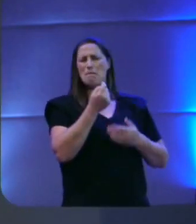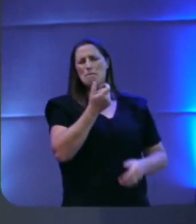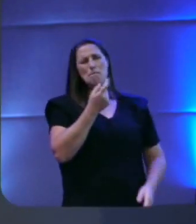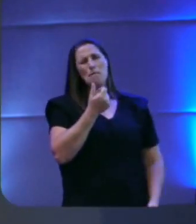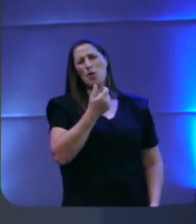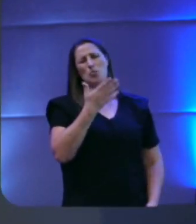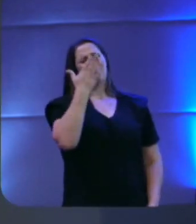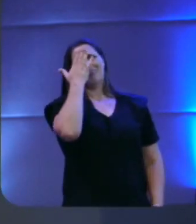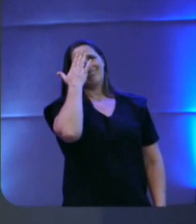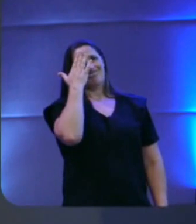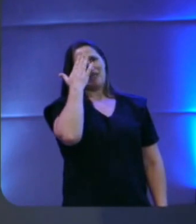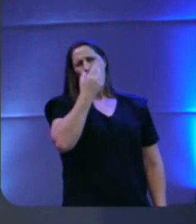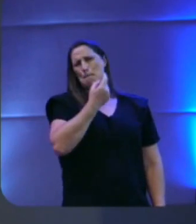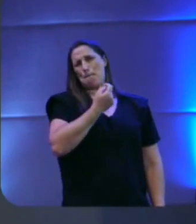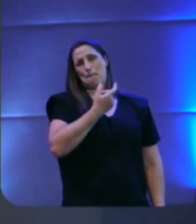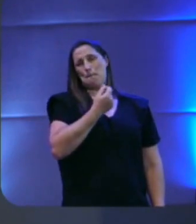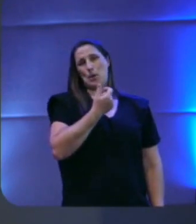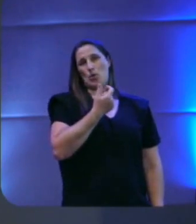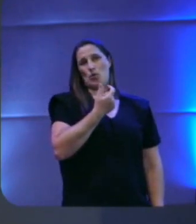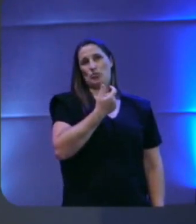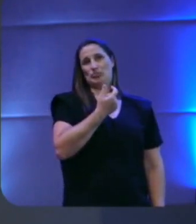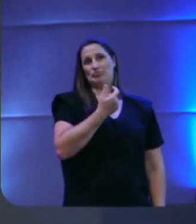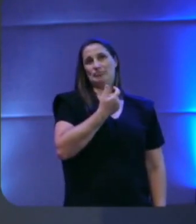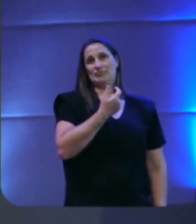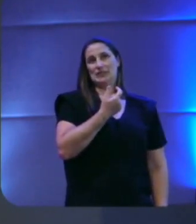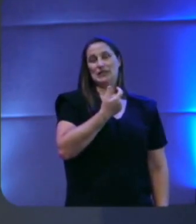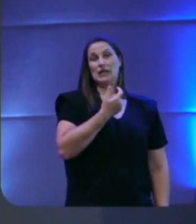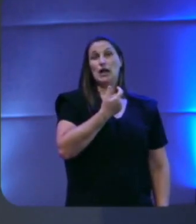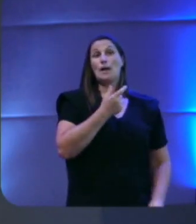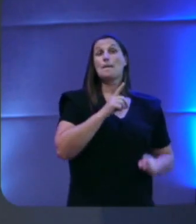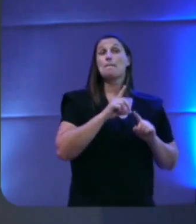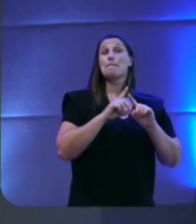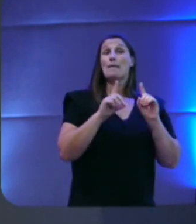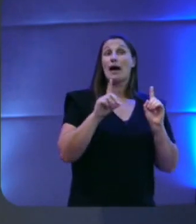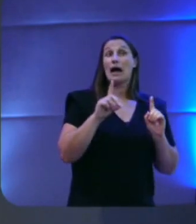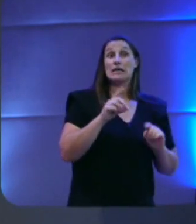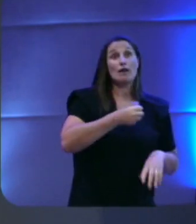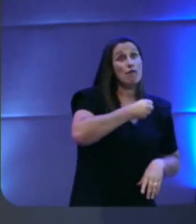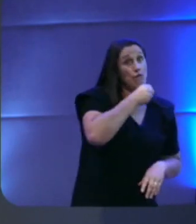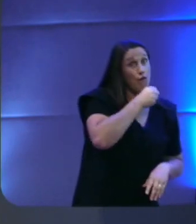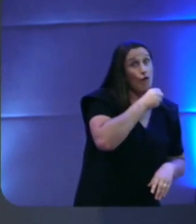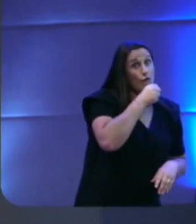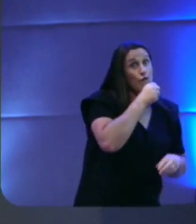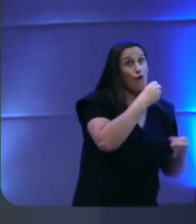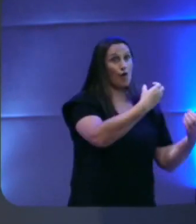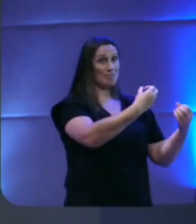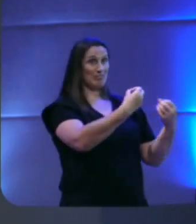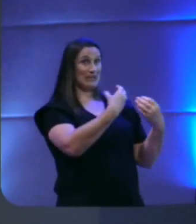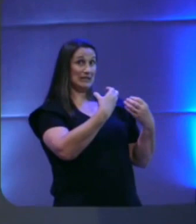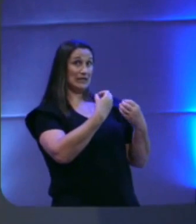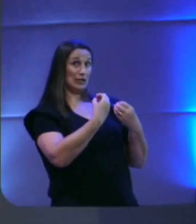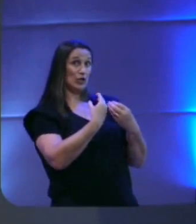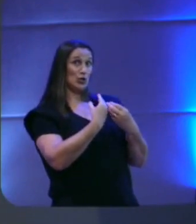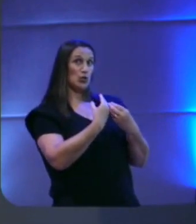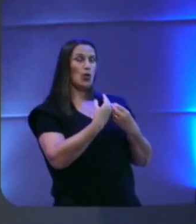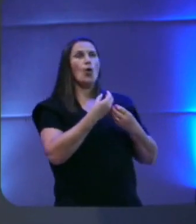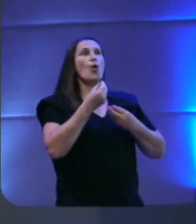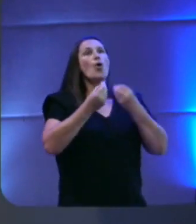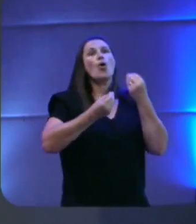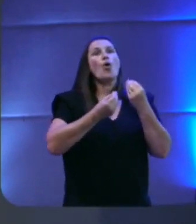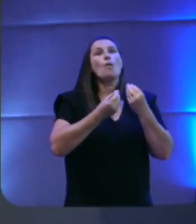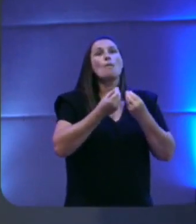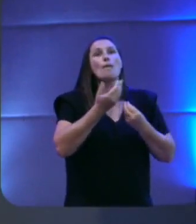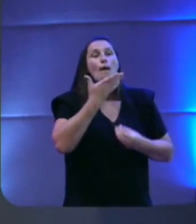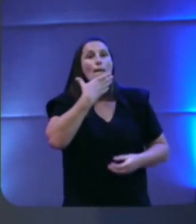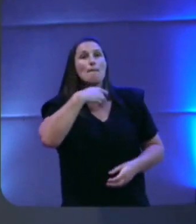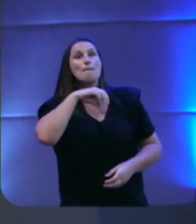sabia muito pouco. O que eu sabia, eu devia à minha avó. Minha avó foi aquela que me ensinou o Pai Nosso. Ela me ensinou 2